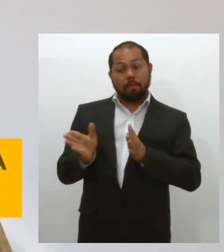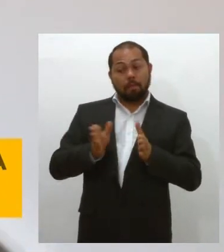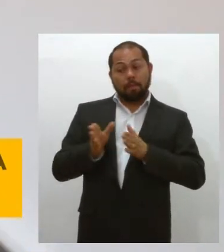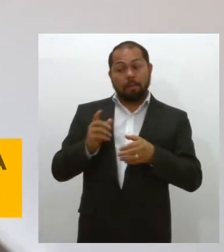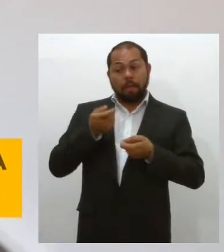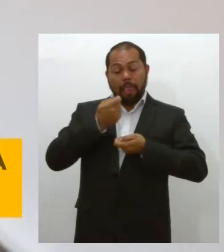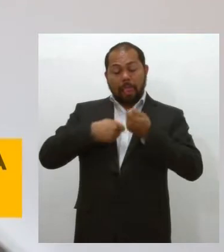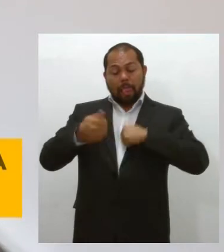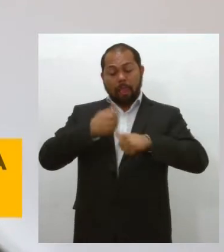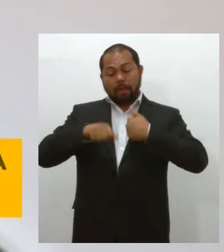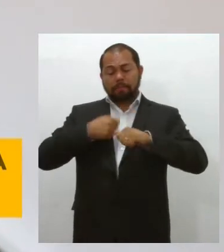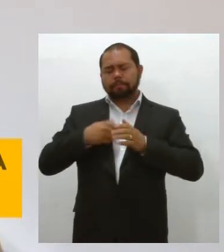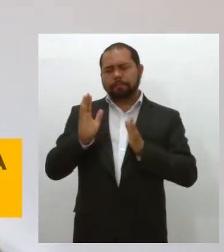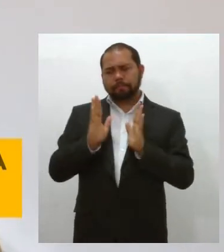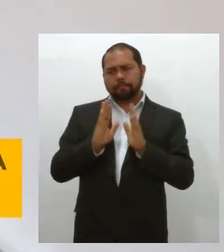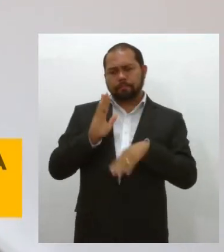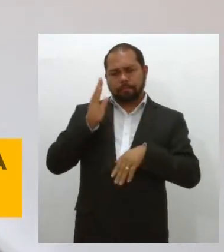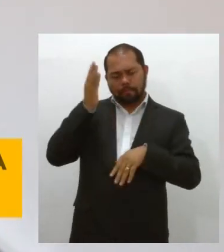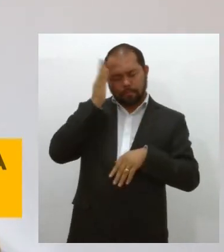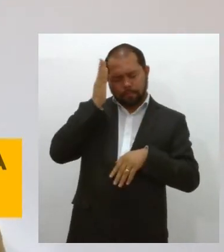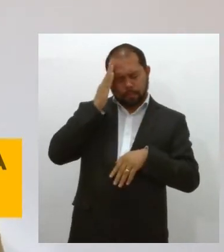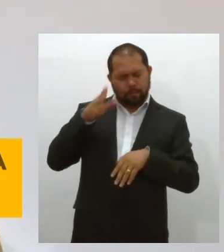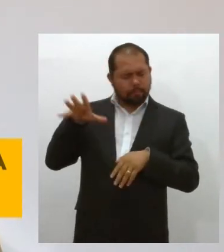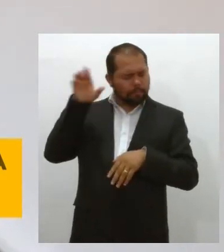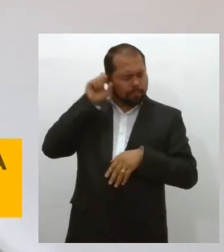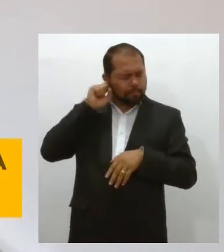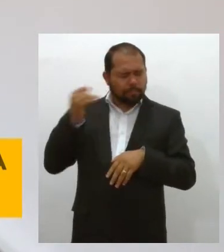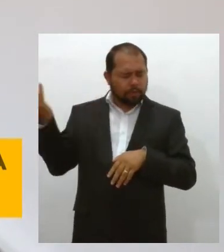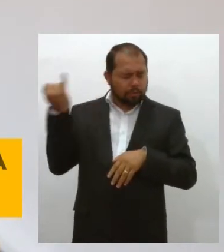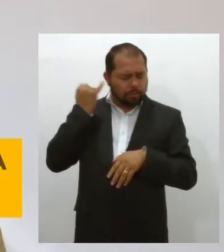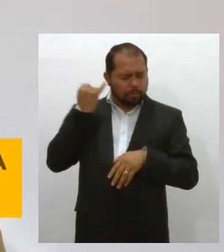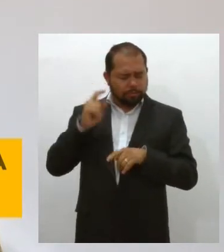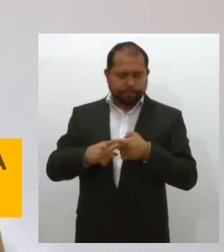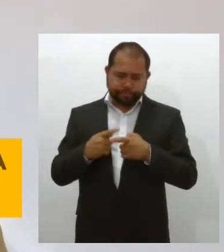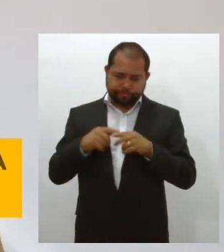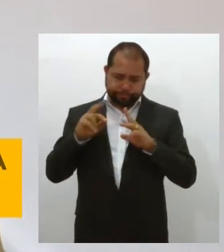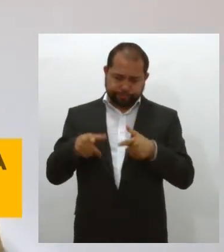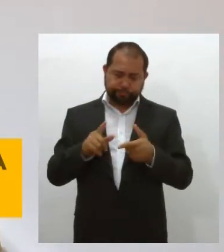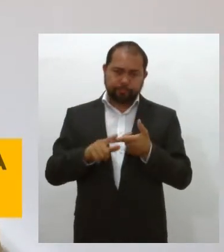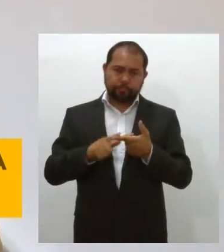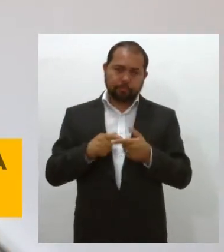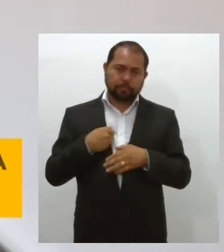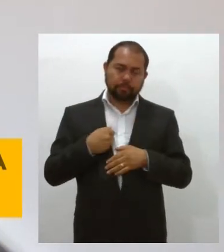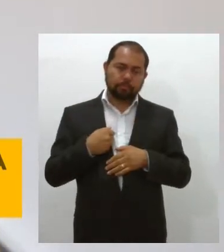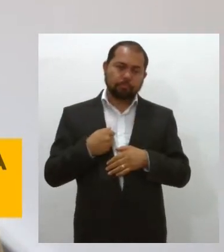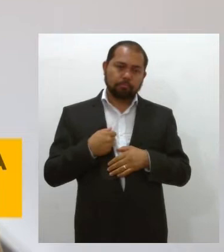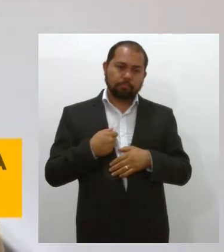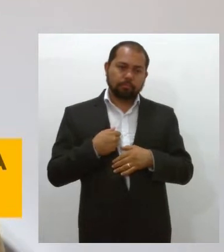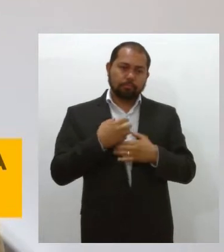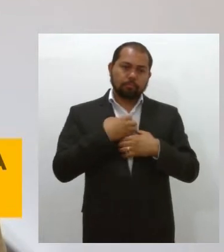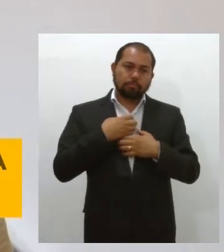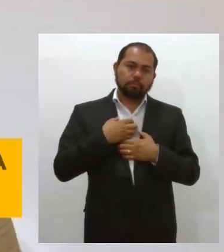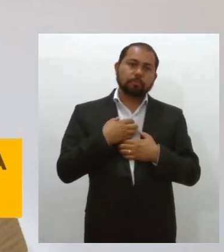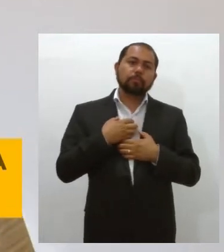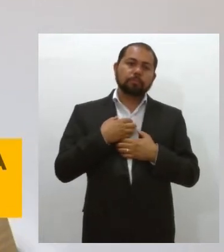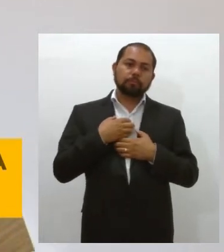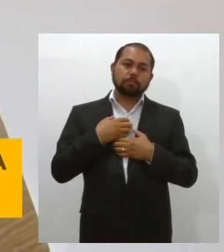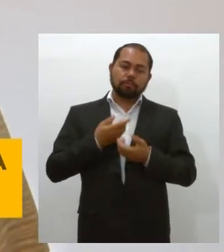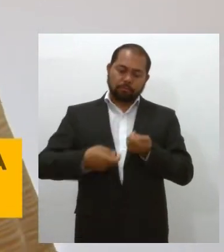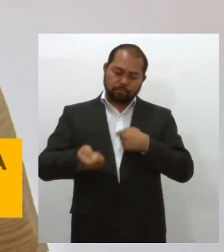ouvir, a diferença do saber ouvir e saber escutar, para que nisso a gente esteja gerenciando os conflitos de uma forma